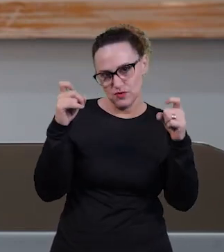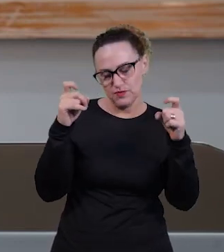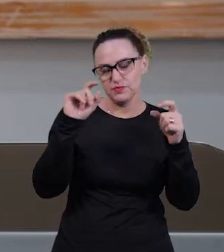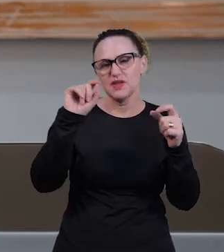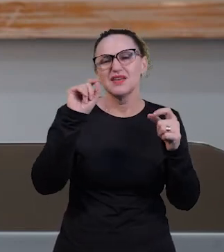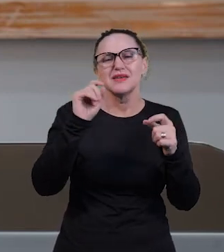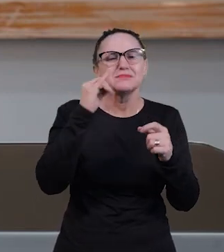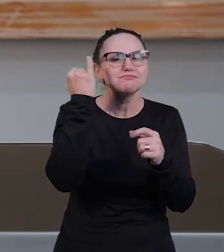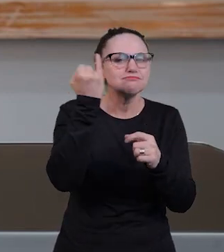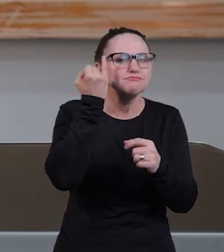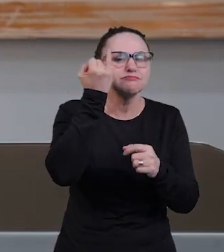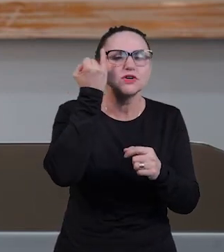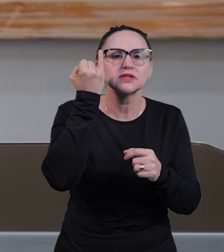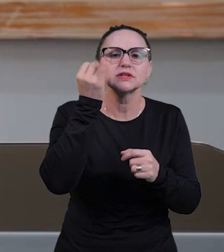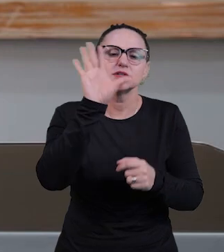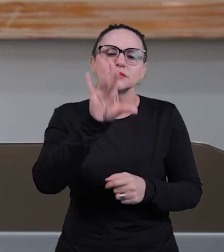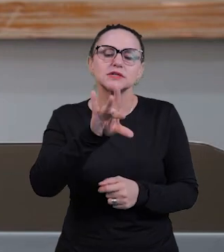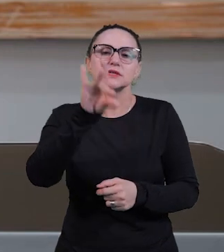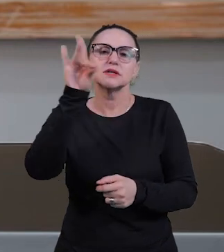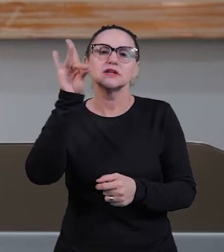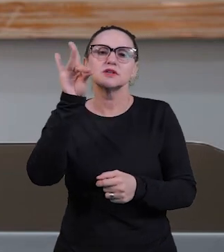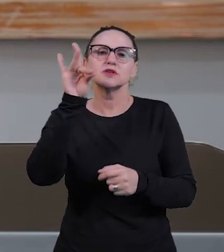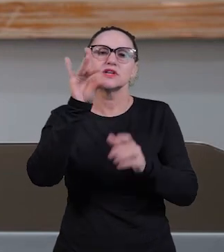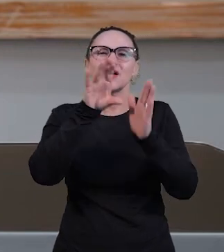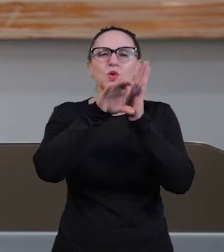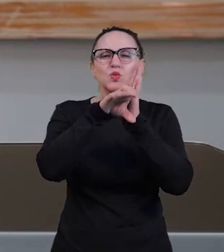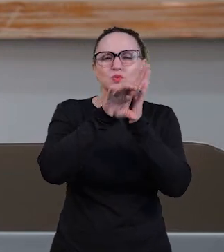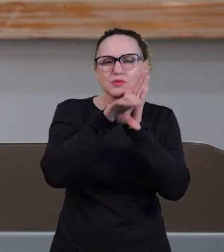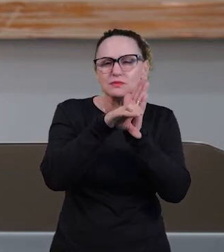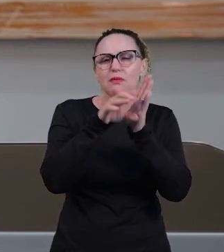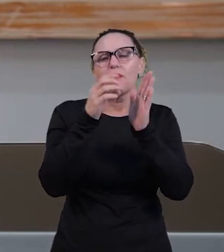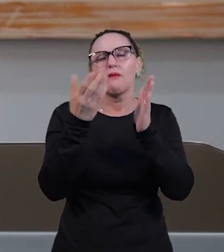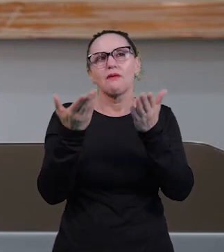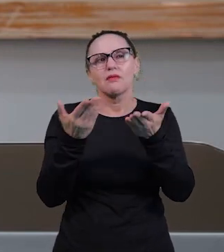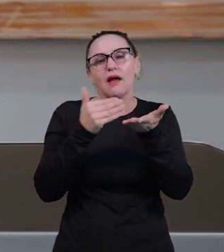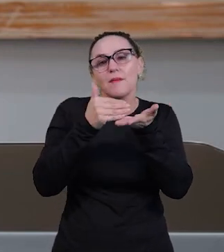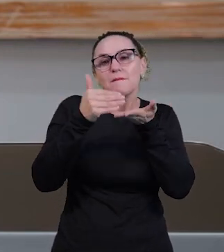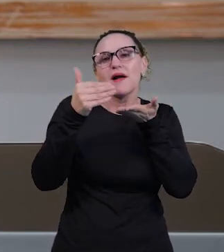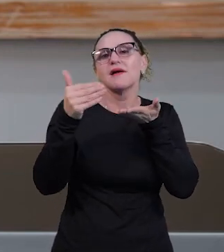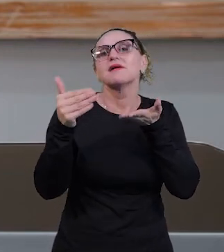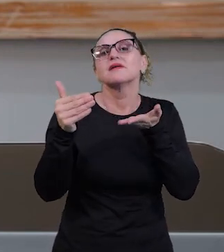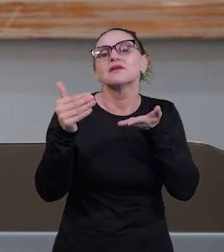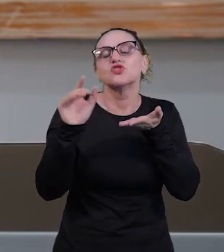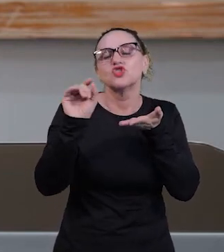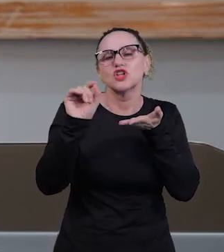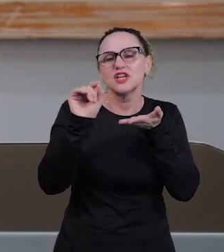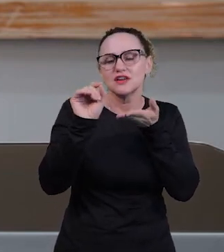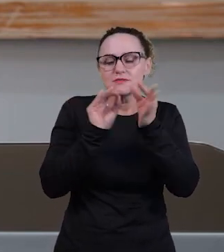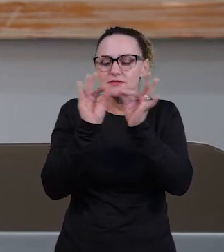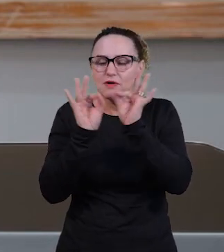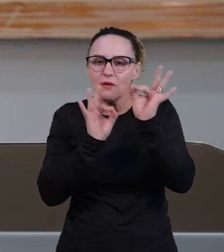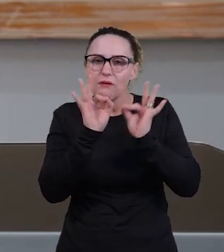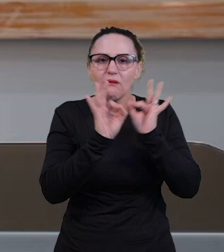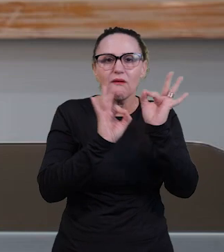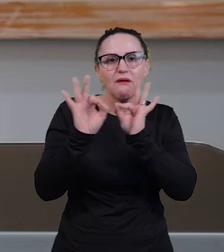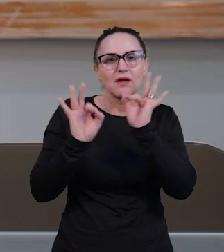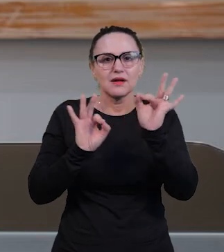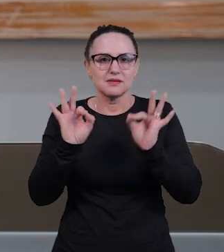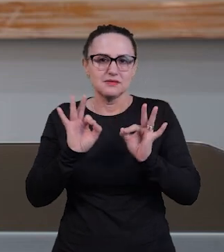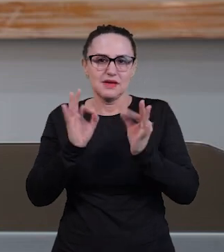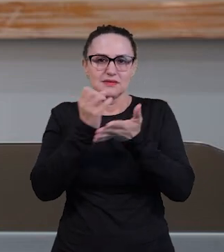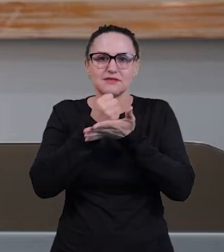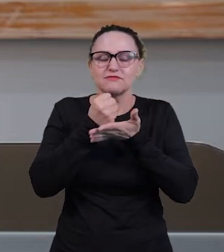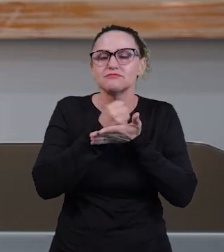para que possamos selecionar os conceitos a partir dos quais iremos organizar a nossa